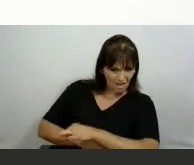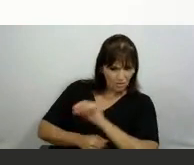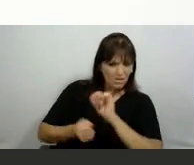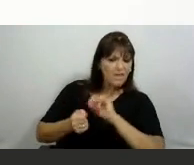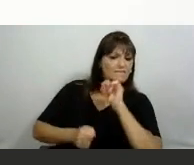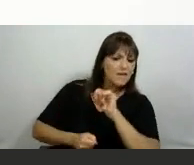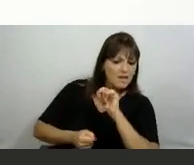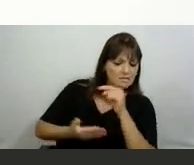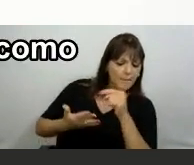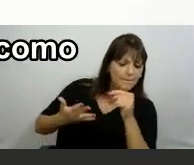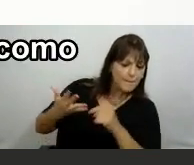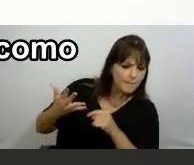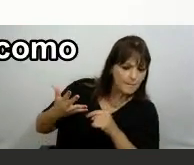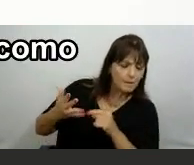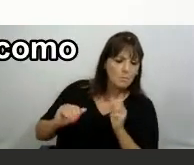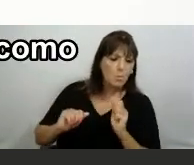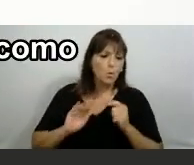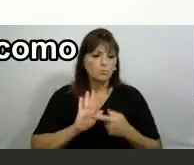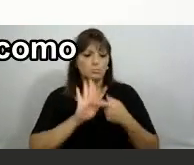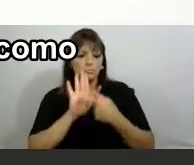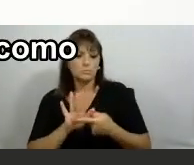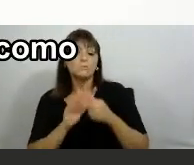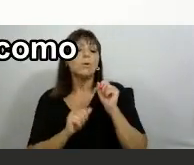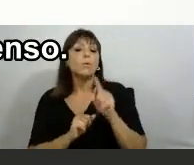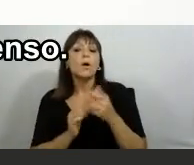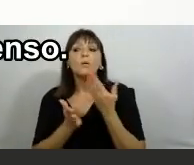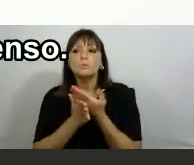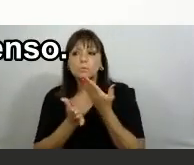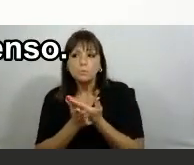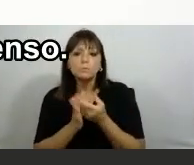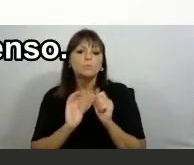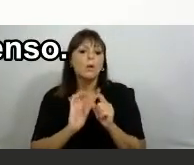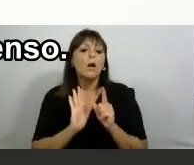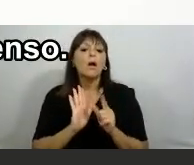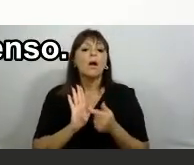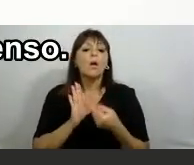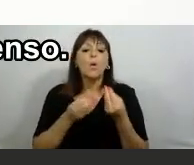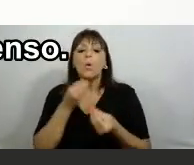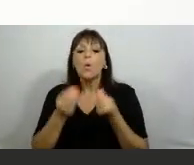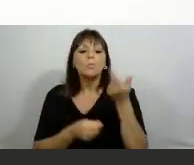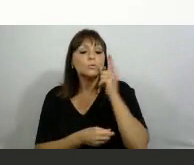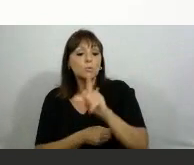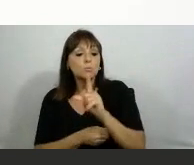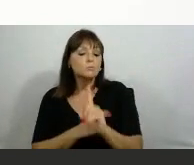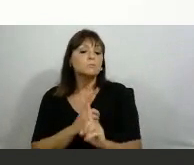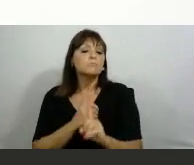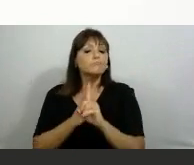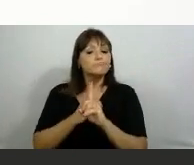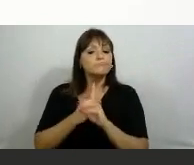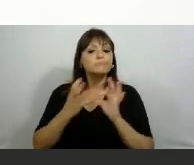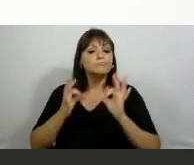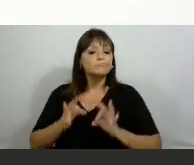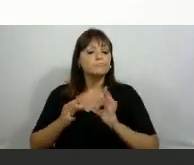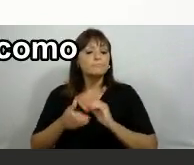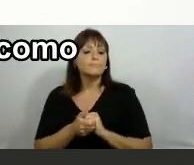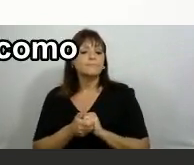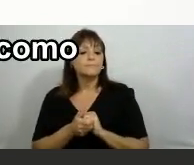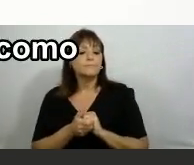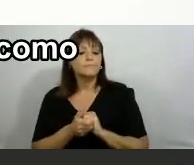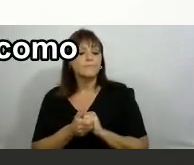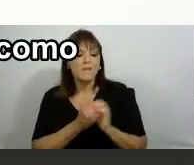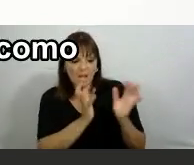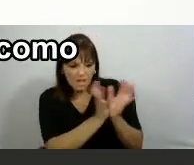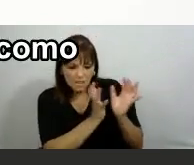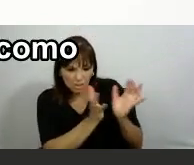como mostrar qual foi o estudo, qual a evidência, como que a gente chegou naquele consenso. O time de Design System